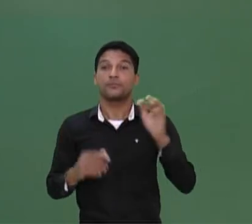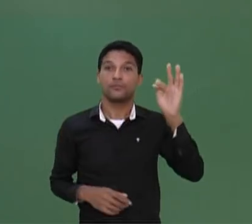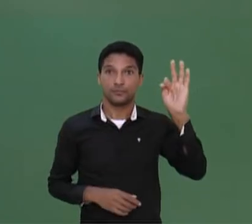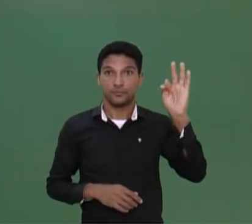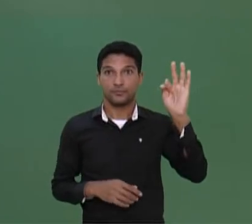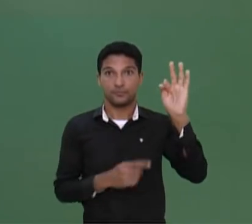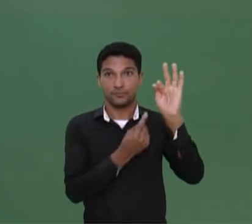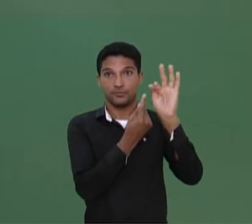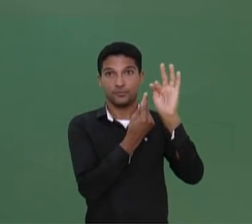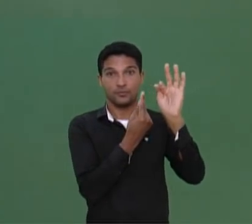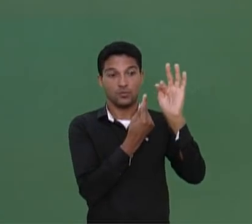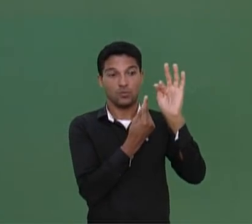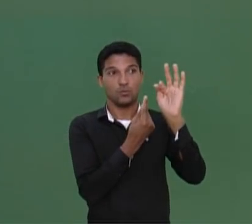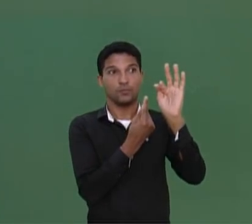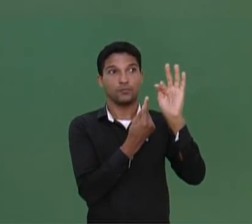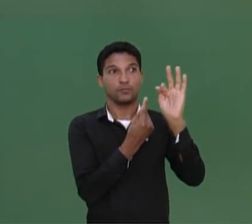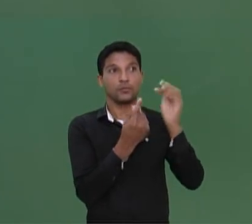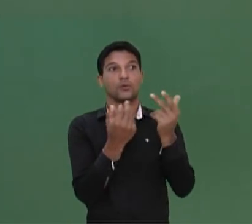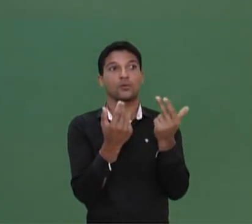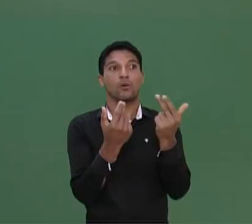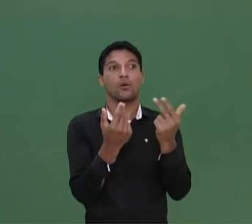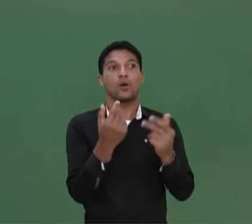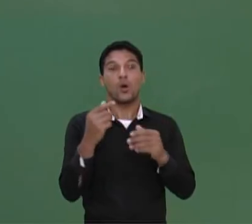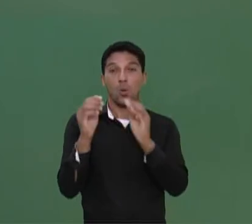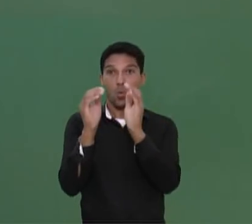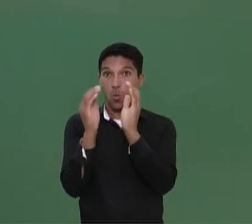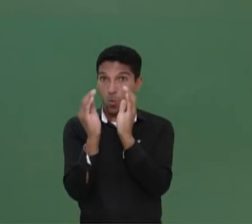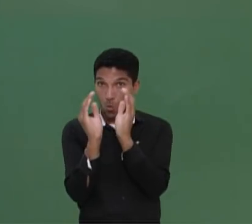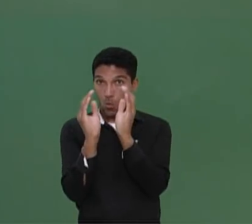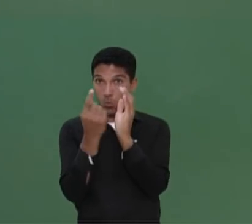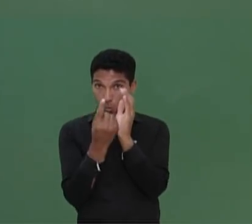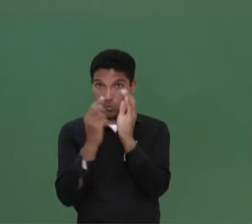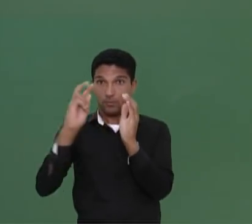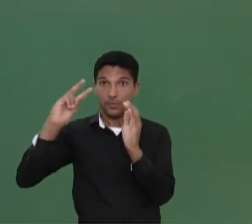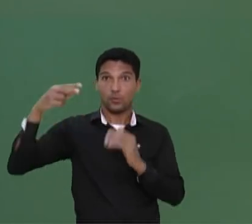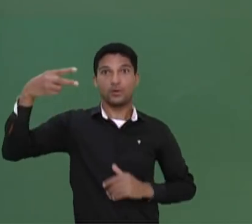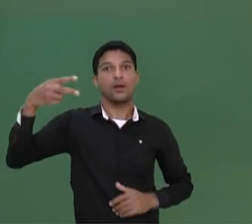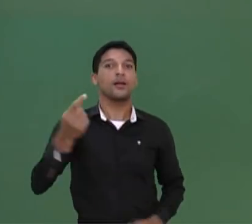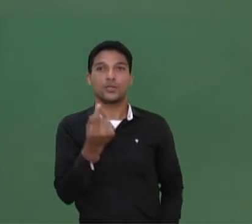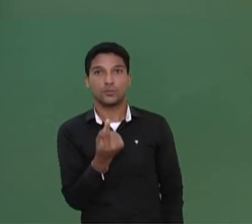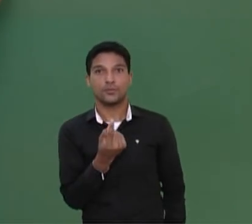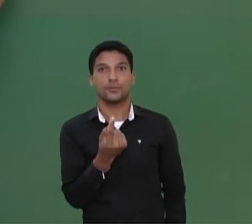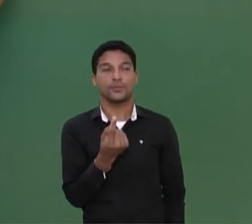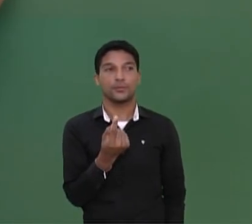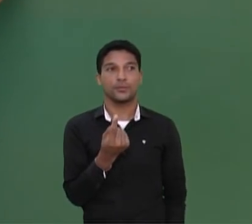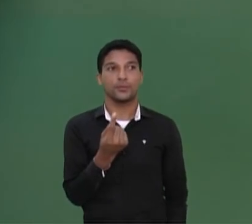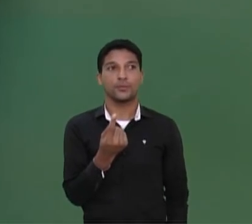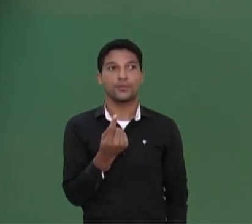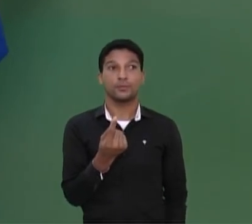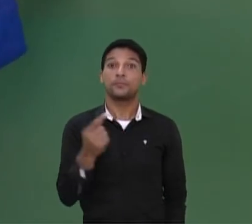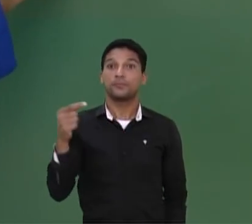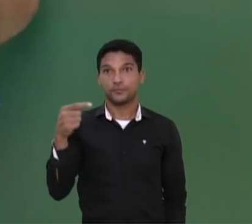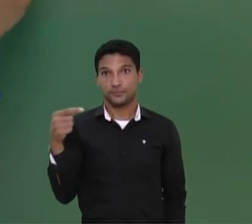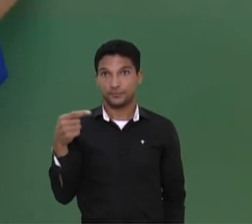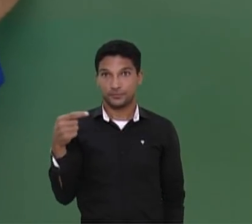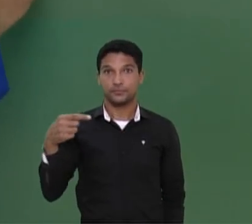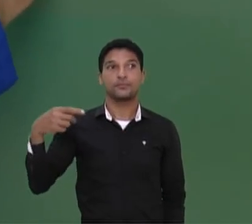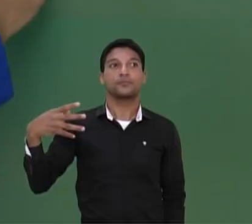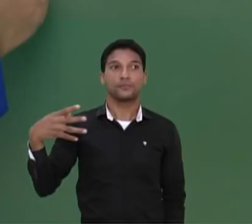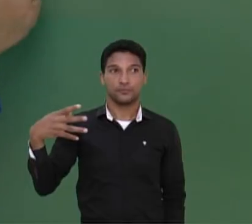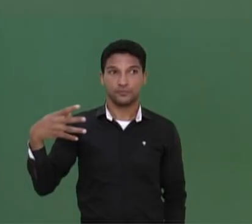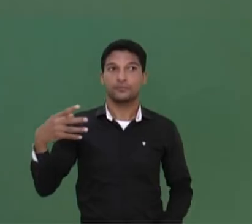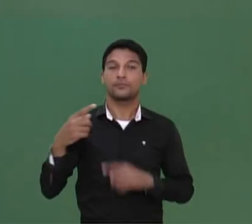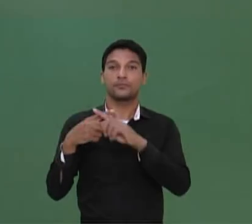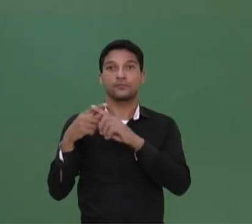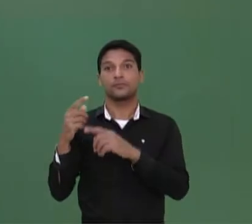ao menos dois e aí um elevado ao quadrado é um - 4